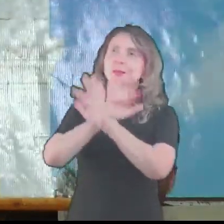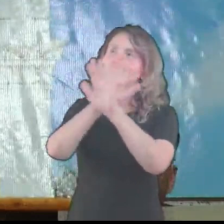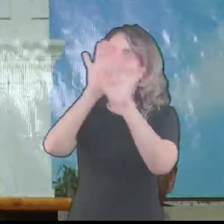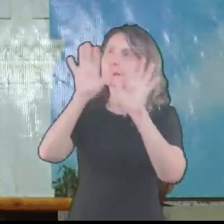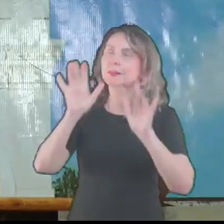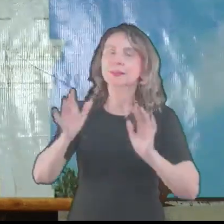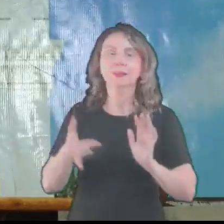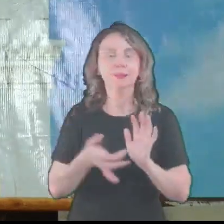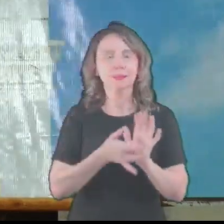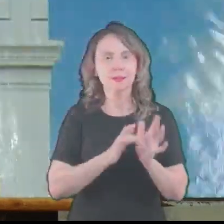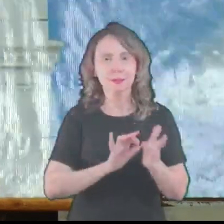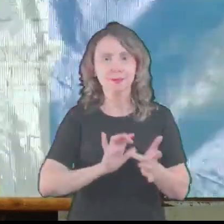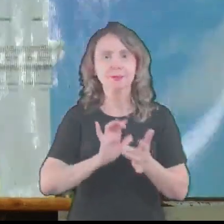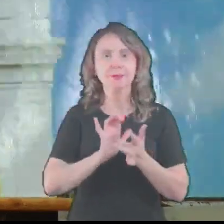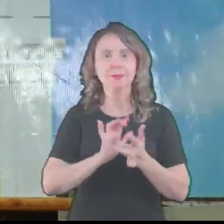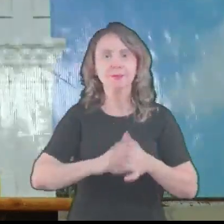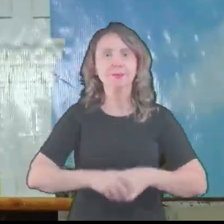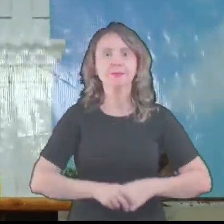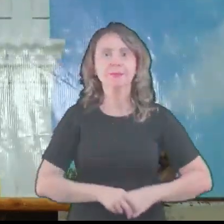Jesus.